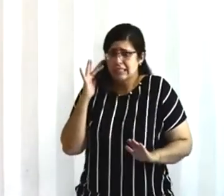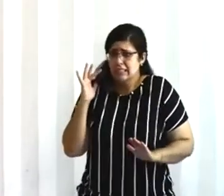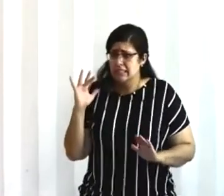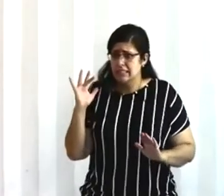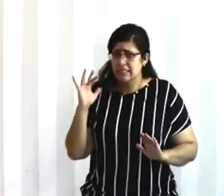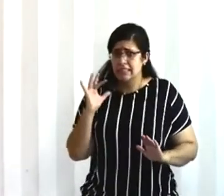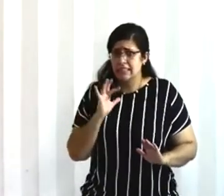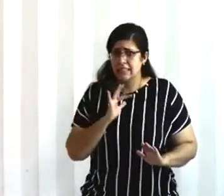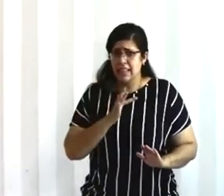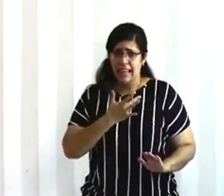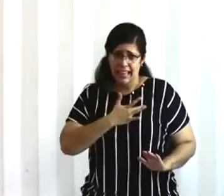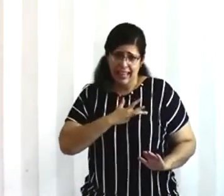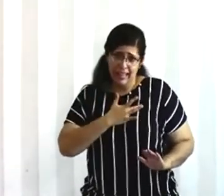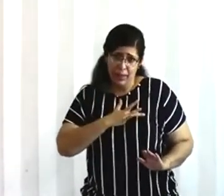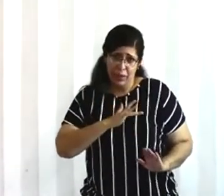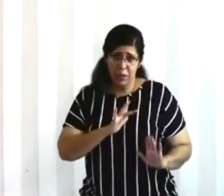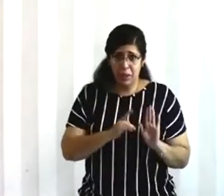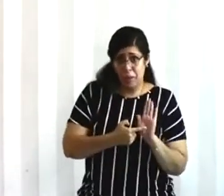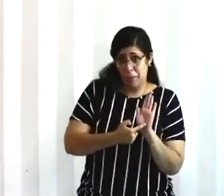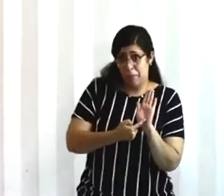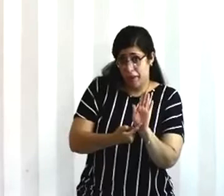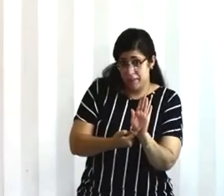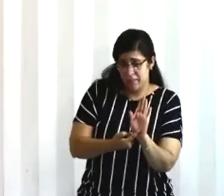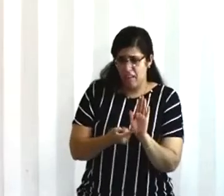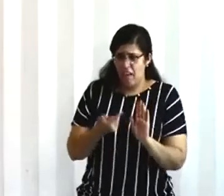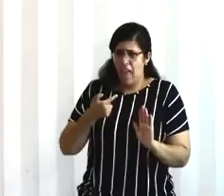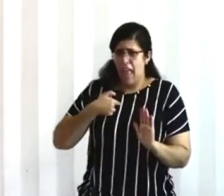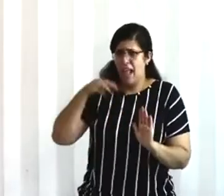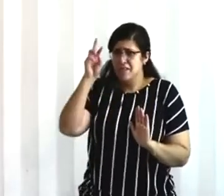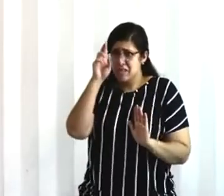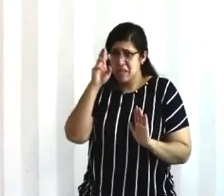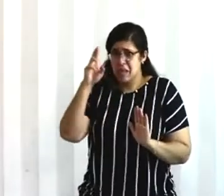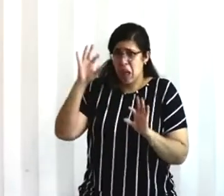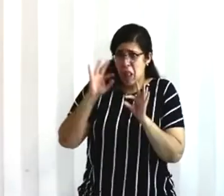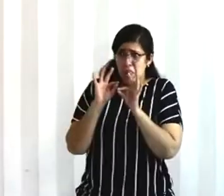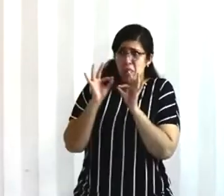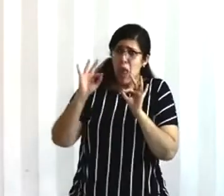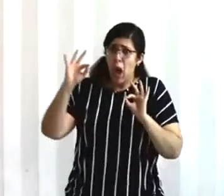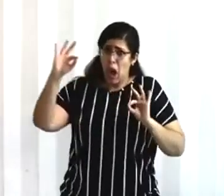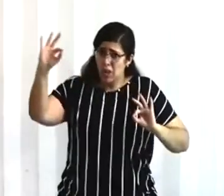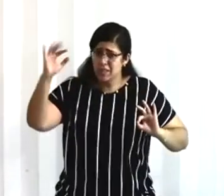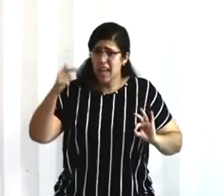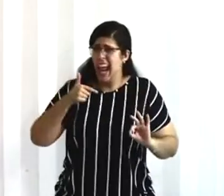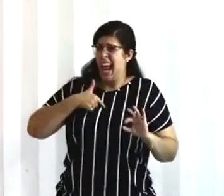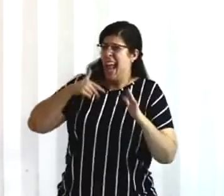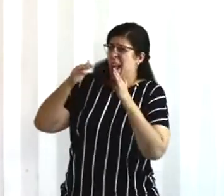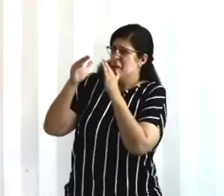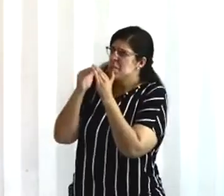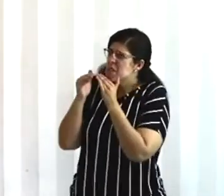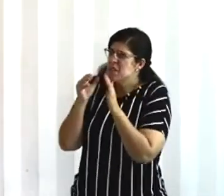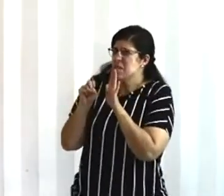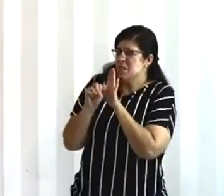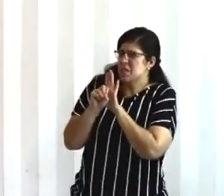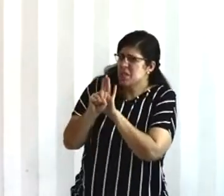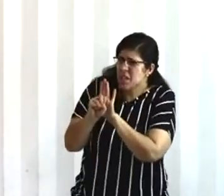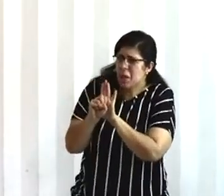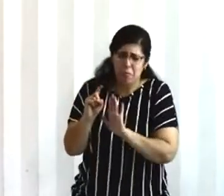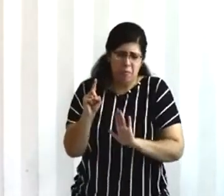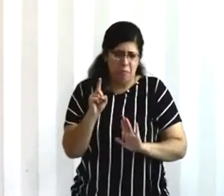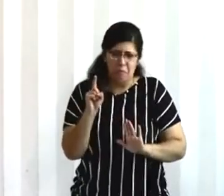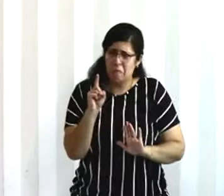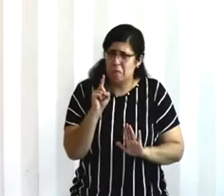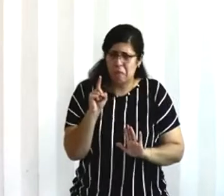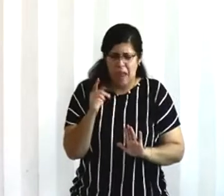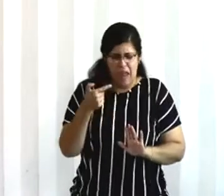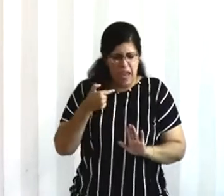piedoso nesse momento e diz: Senhor, longe de mim pedir um sinal para o Senhor, longe de mim tentar